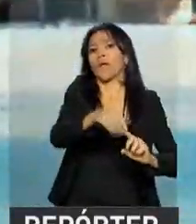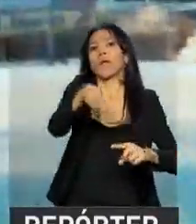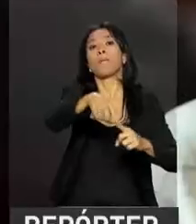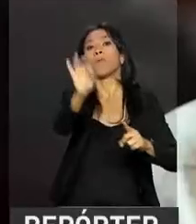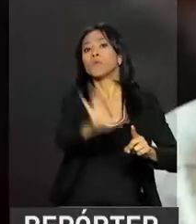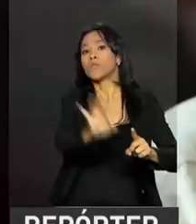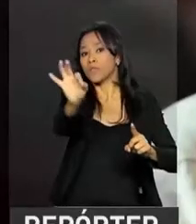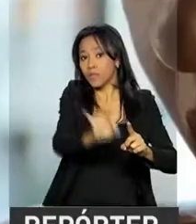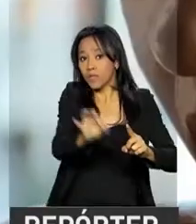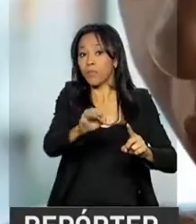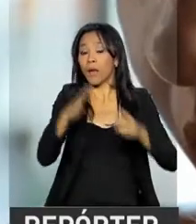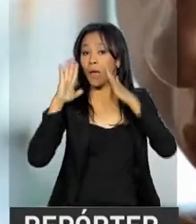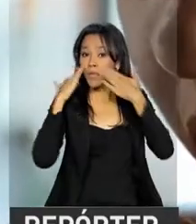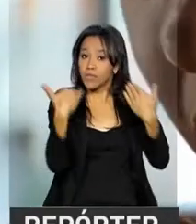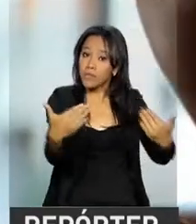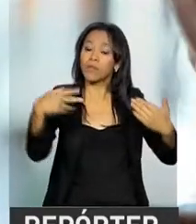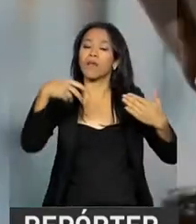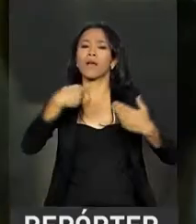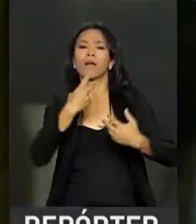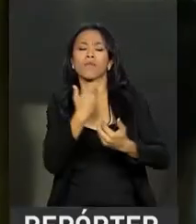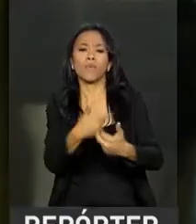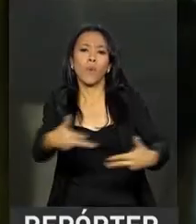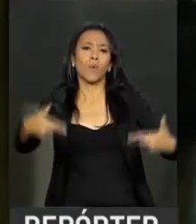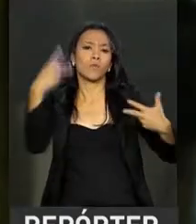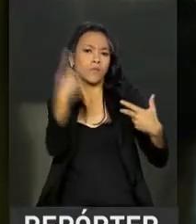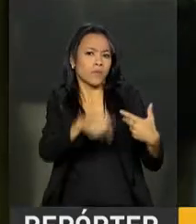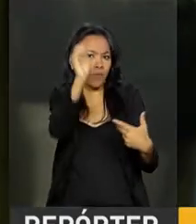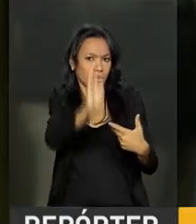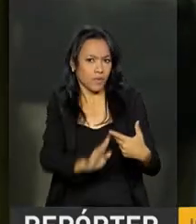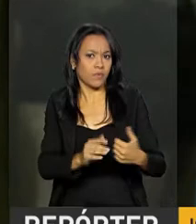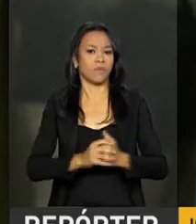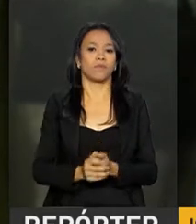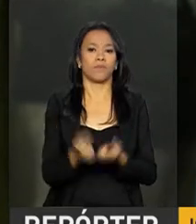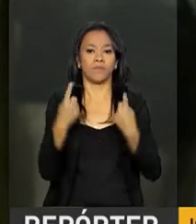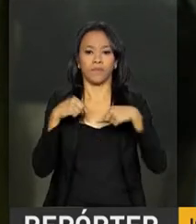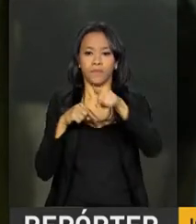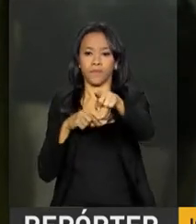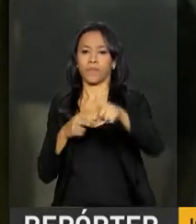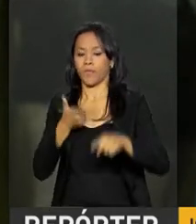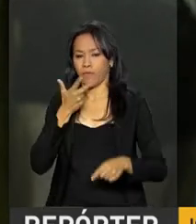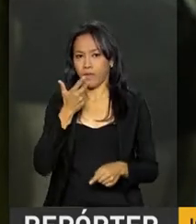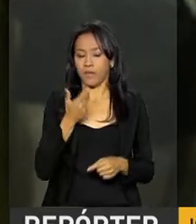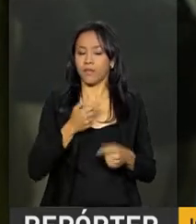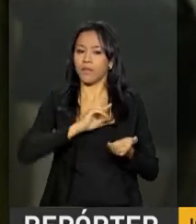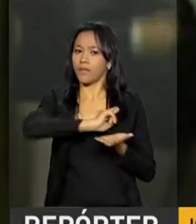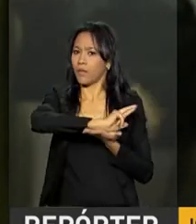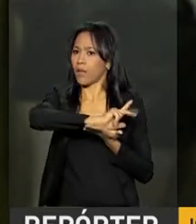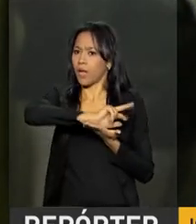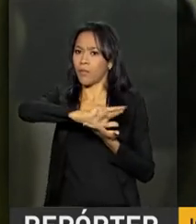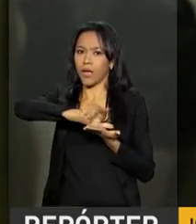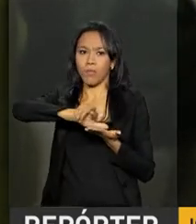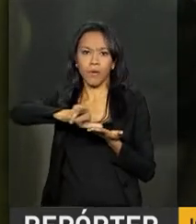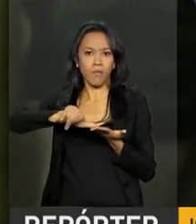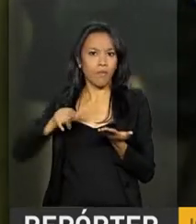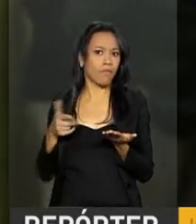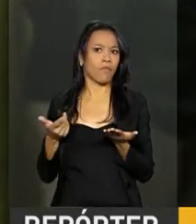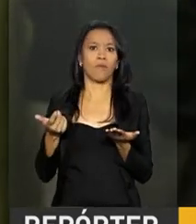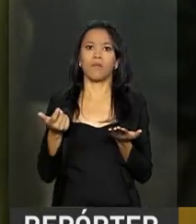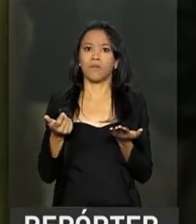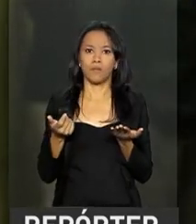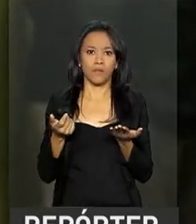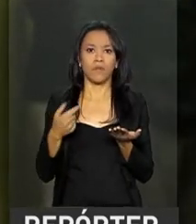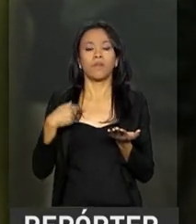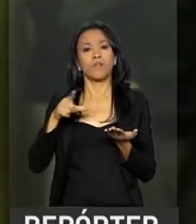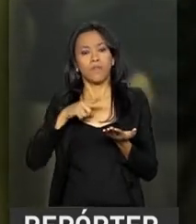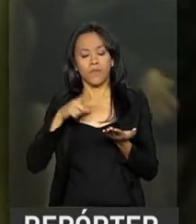conteúdos brasileiros independentes porque o gol uma diversidade de você fazer uma você fazer